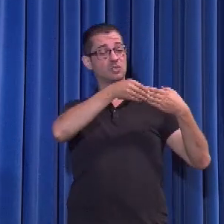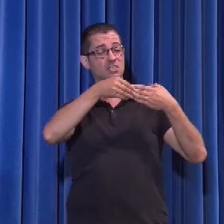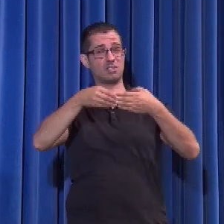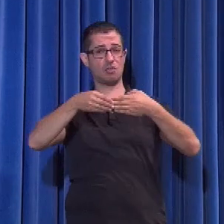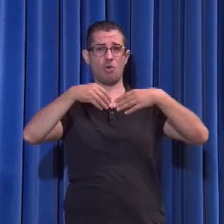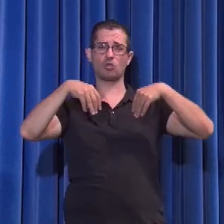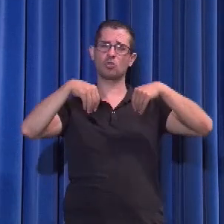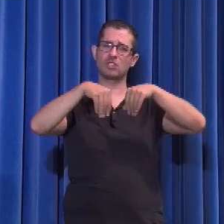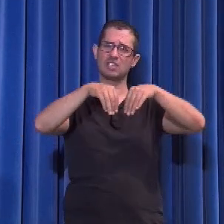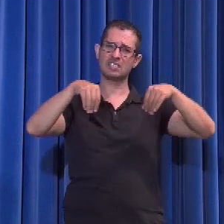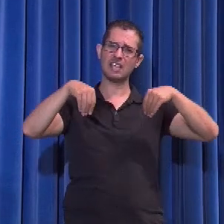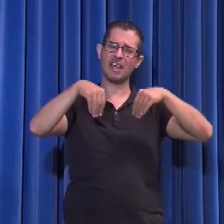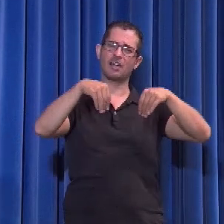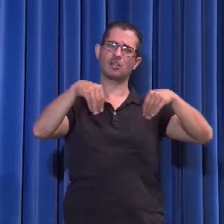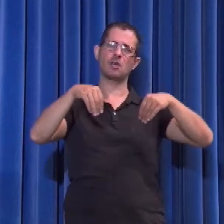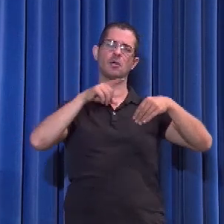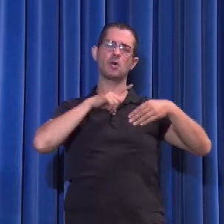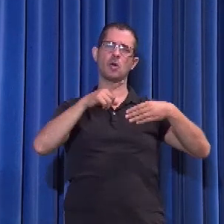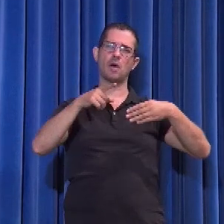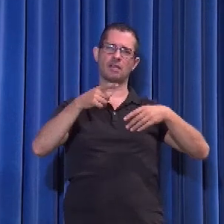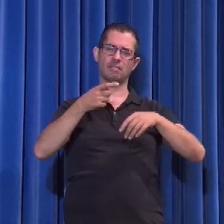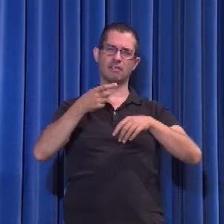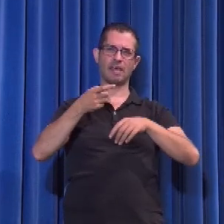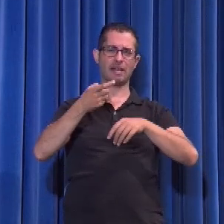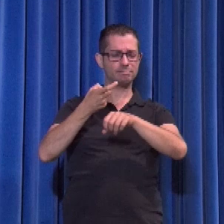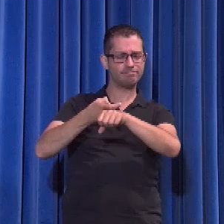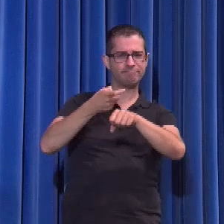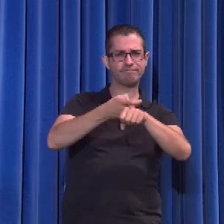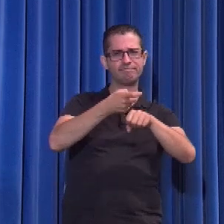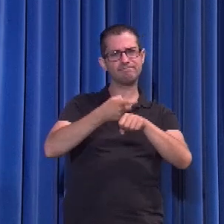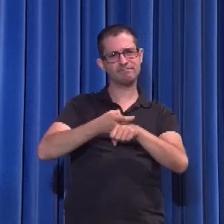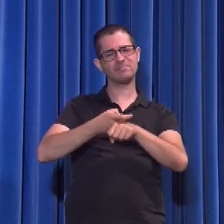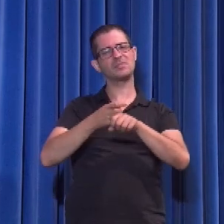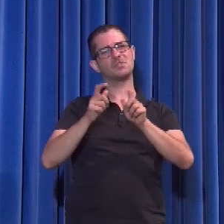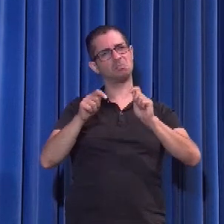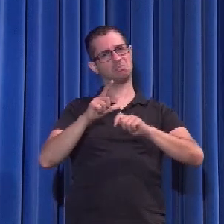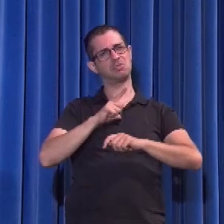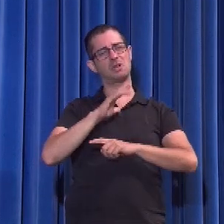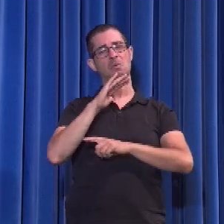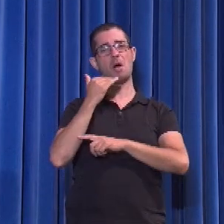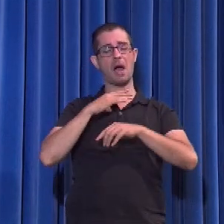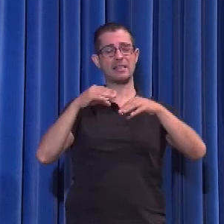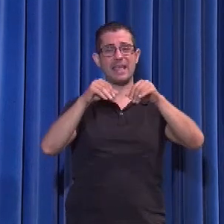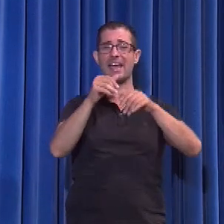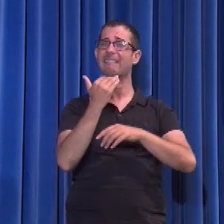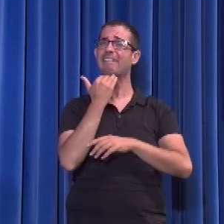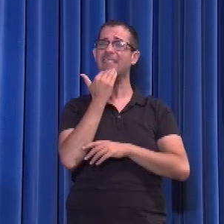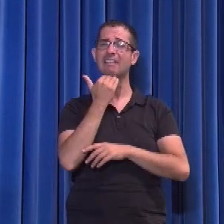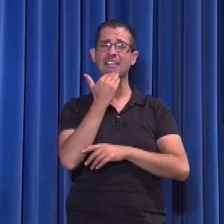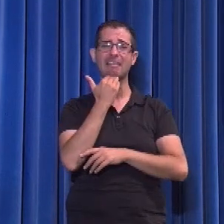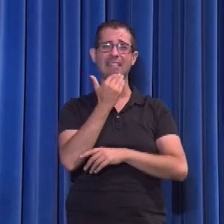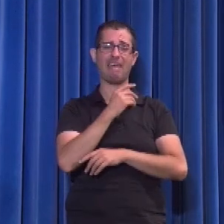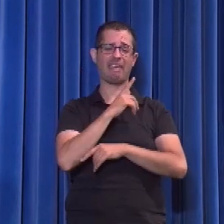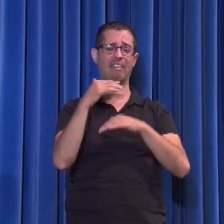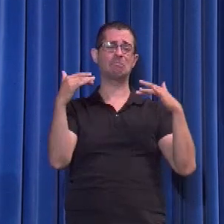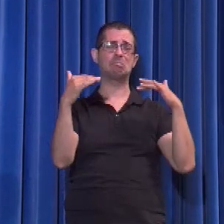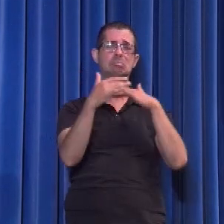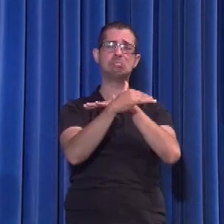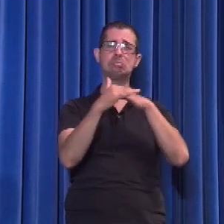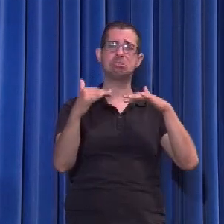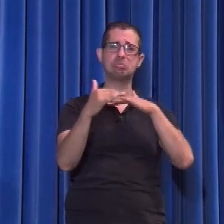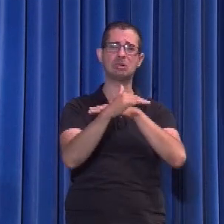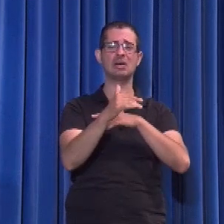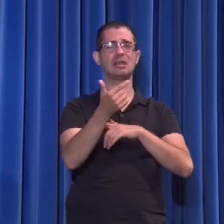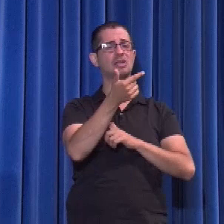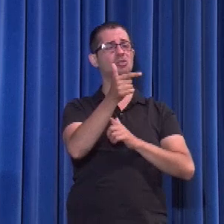covas, por uma terra de sequidão e sombra de morte, por uma terra em que ninguém transitava, na qual não morava